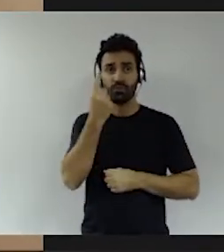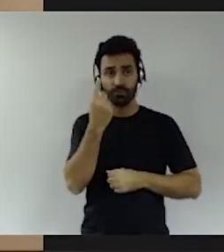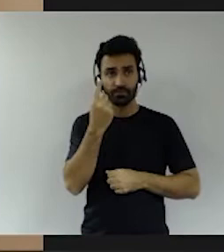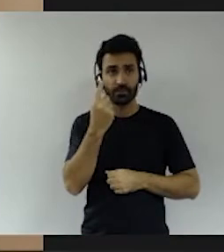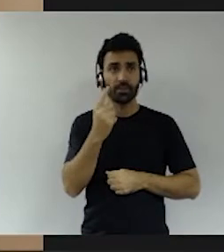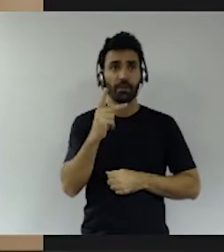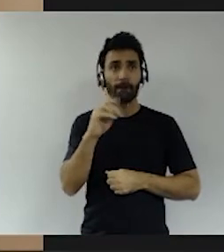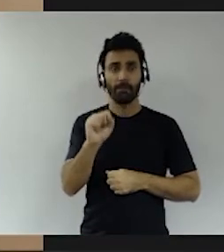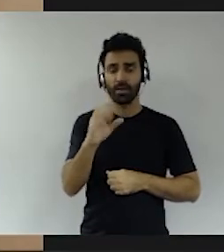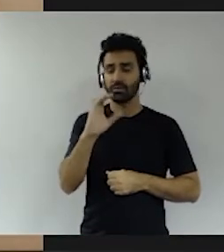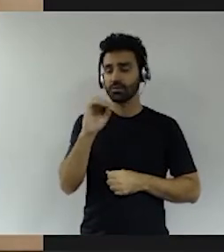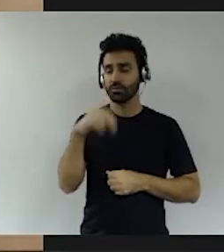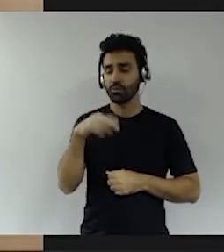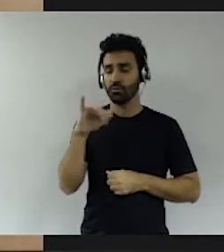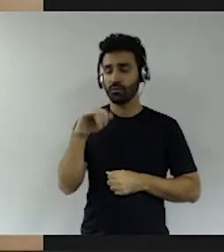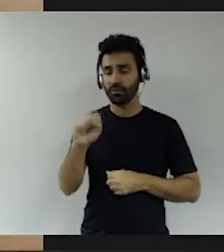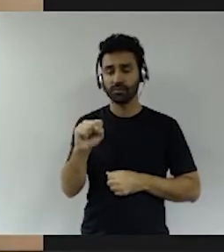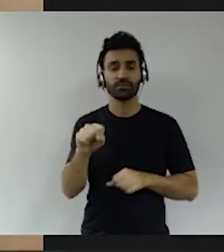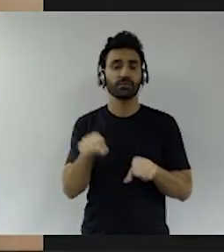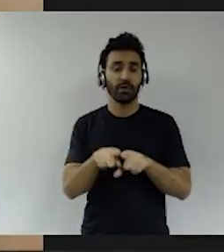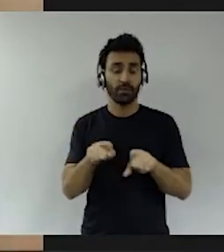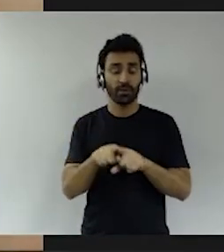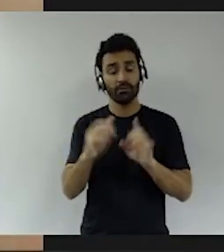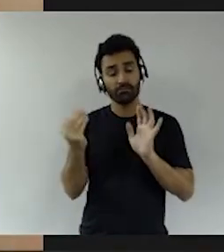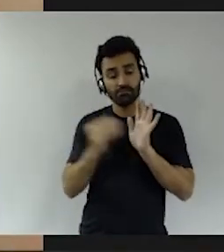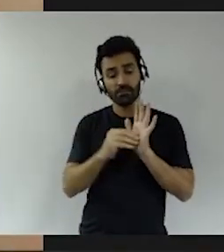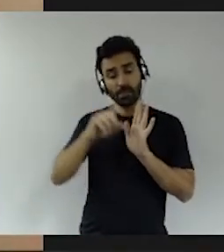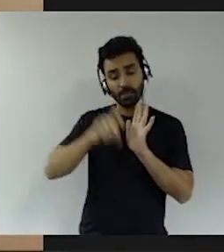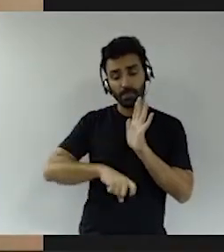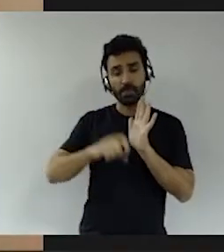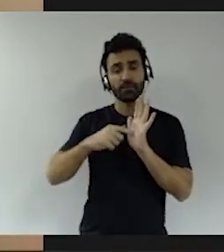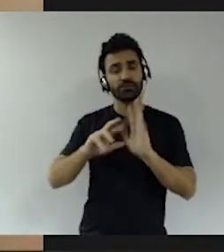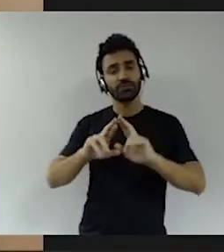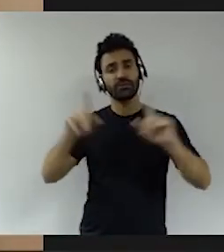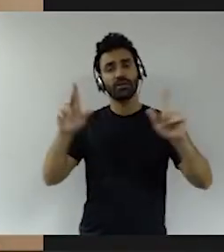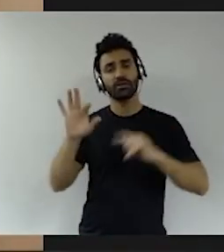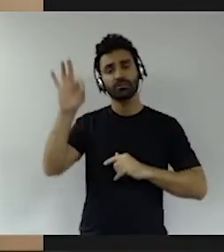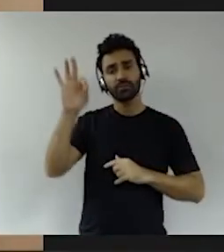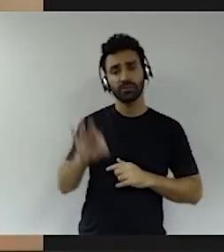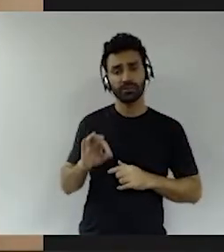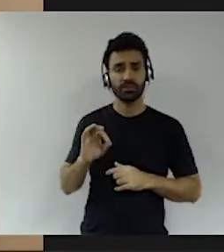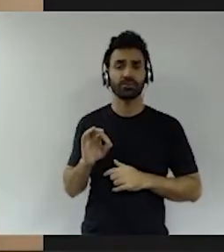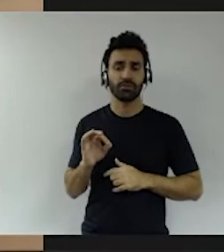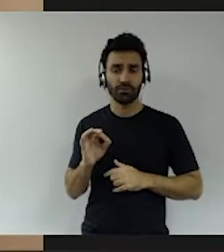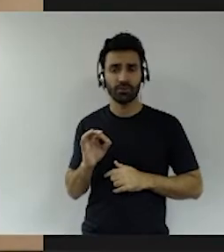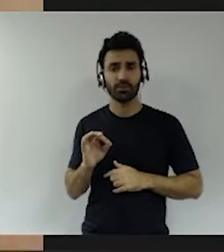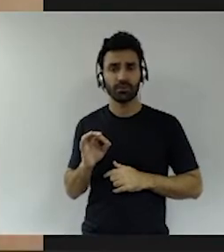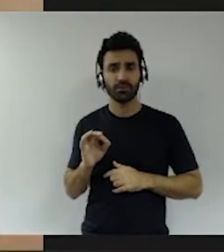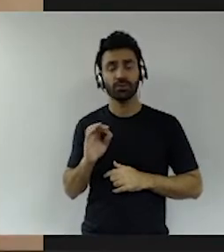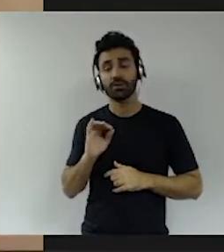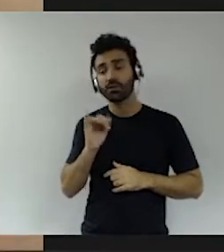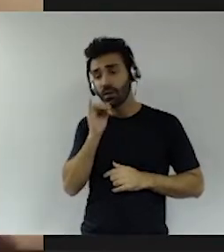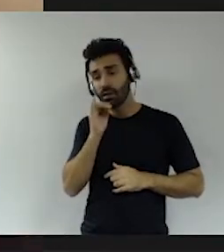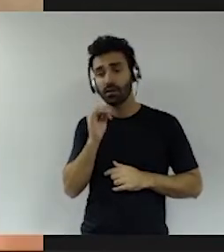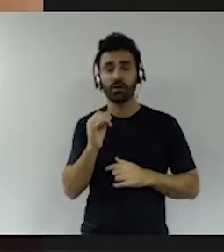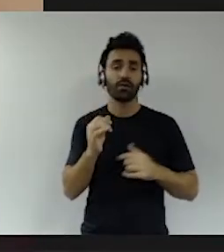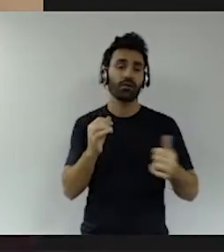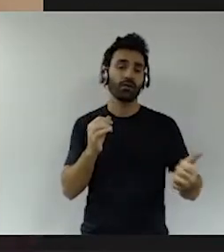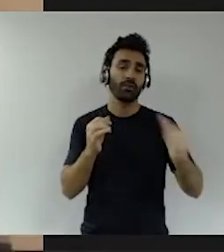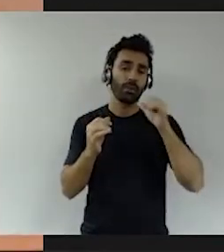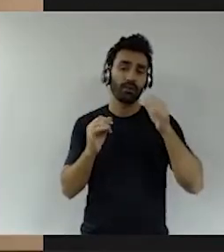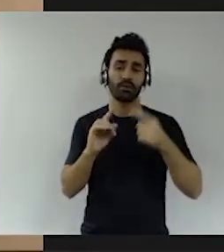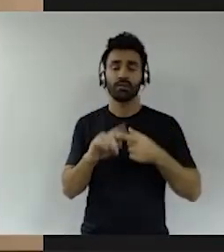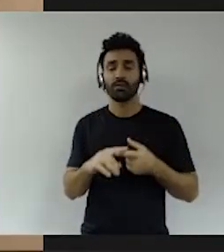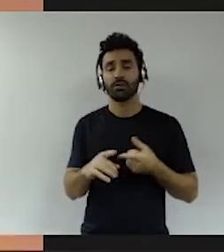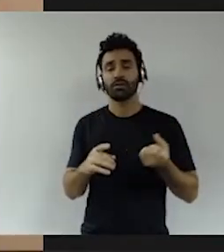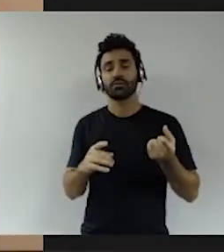obviamente, com uma tributação com alíquotas diferenciadas para aquele imposto do pecado, que todo mundo fala, bebidas, cigarro,